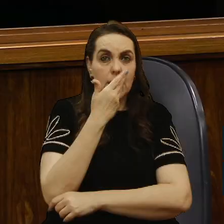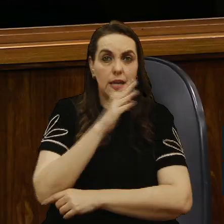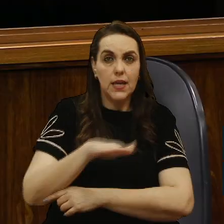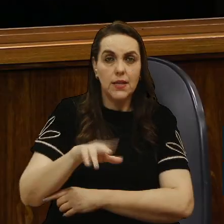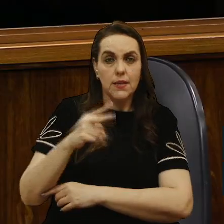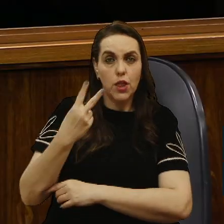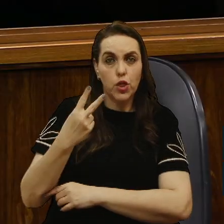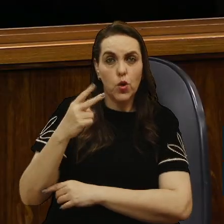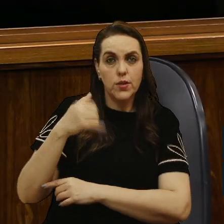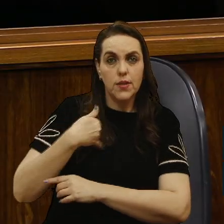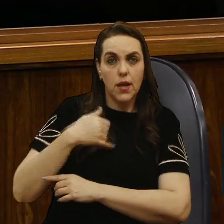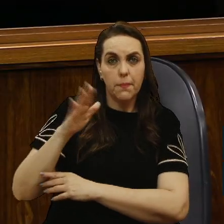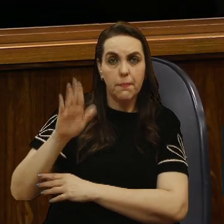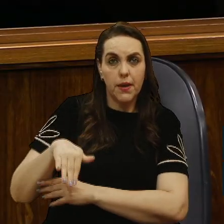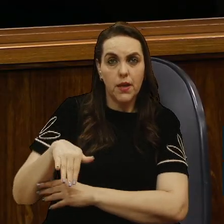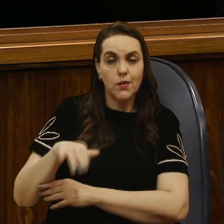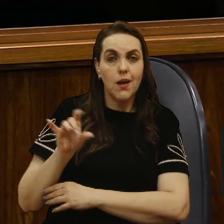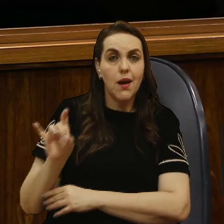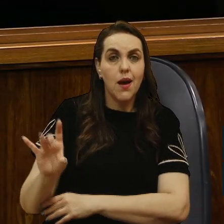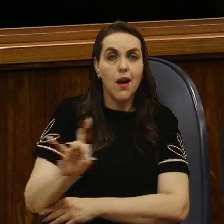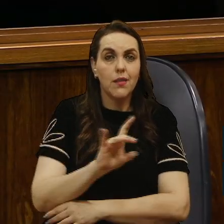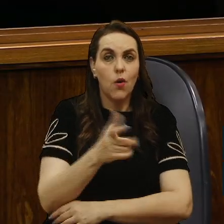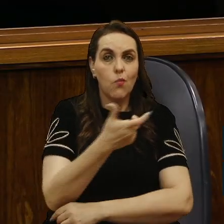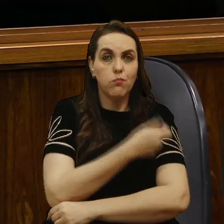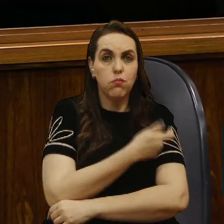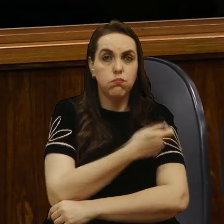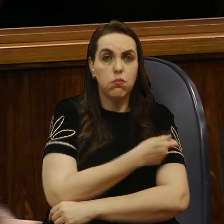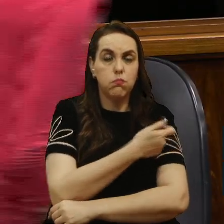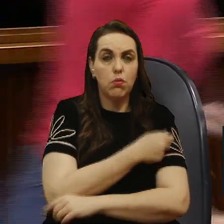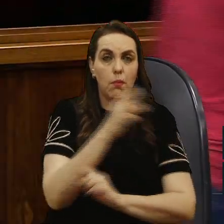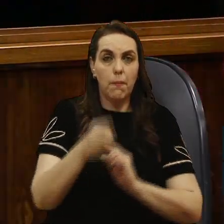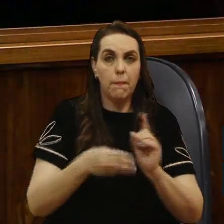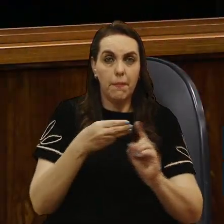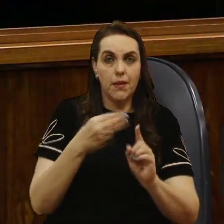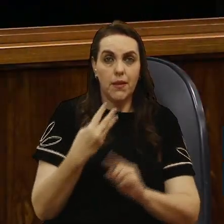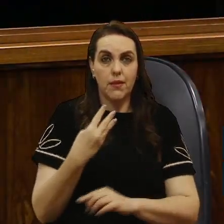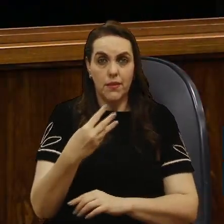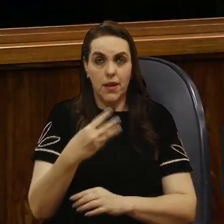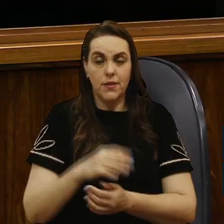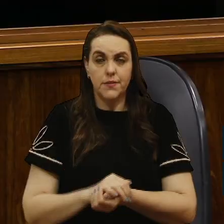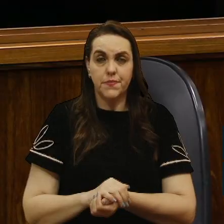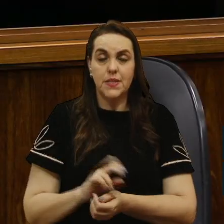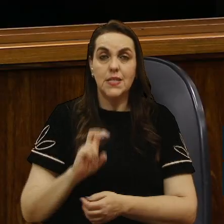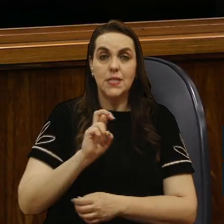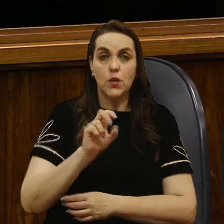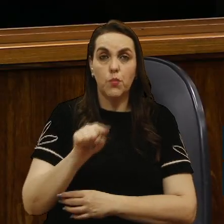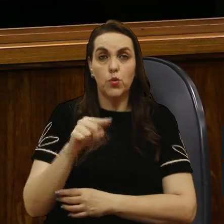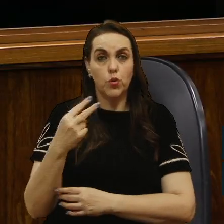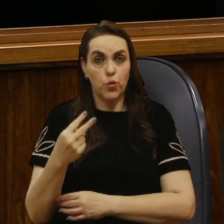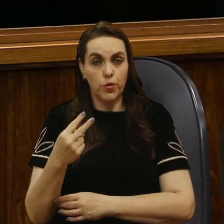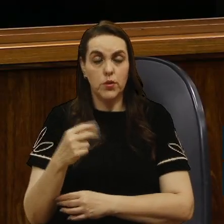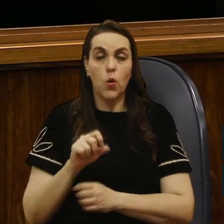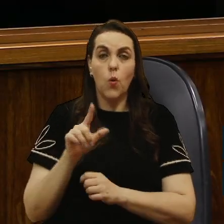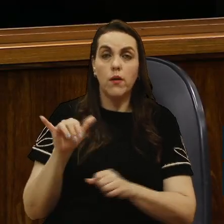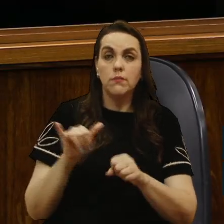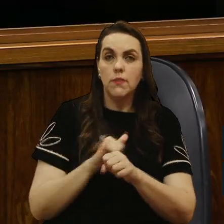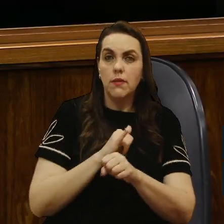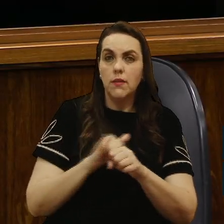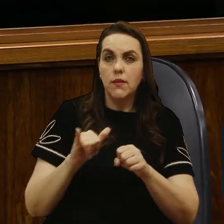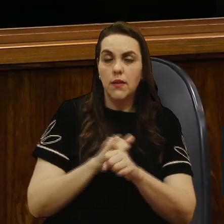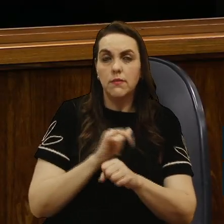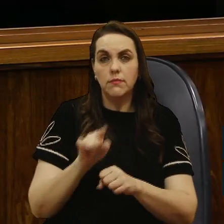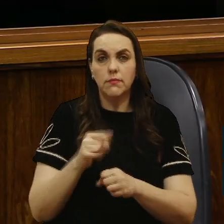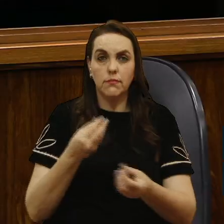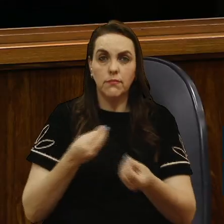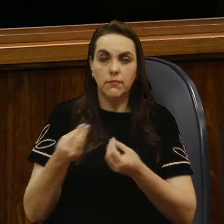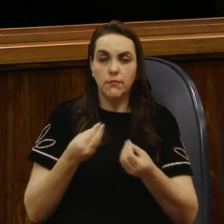anos para cada um dos imunizantes contemplados pela meta 3? 5.2. Quais estratégias estão sendo adotadas